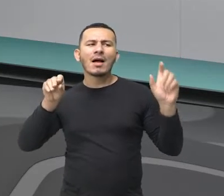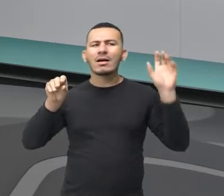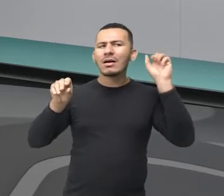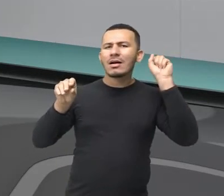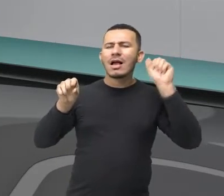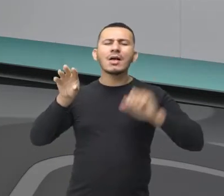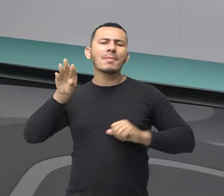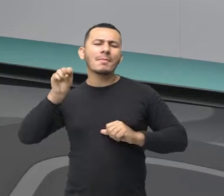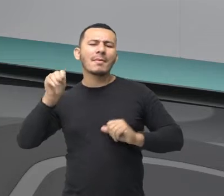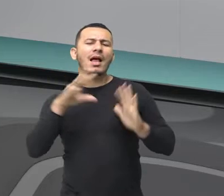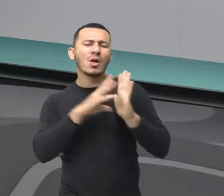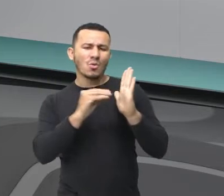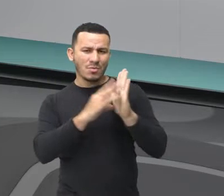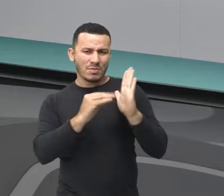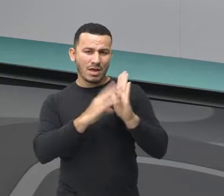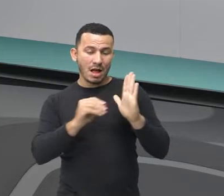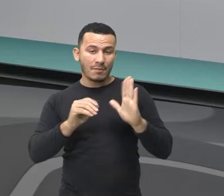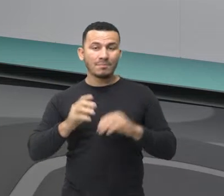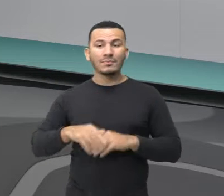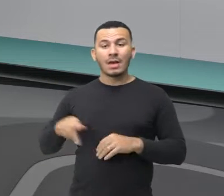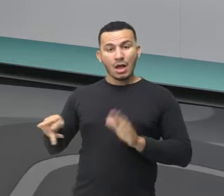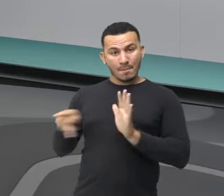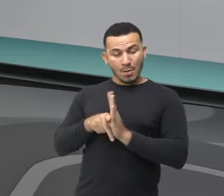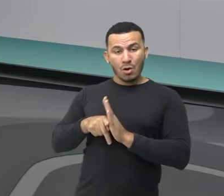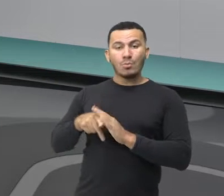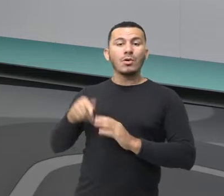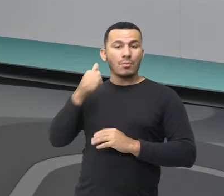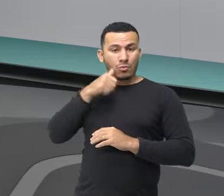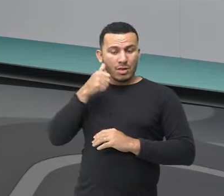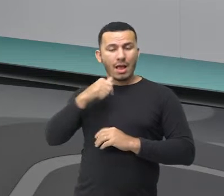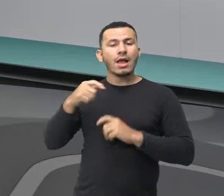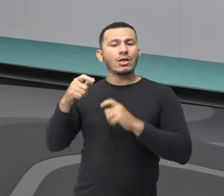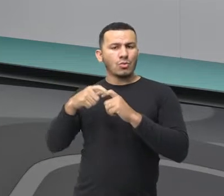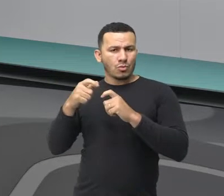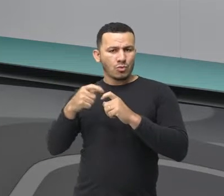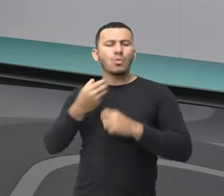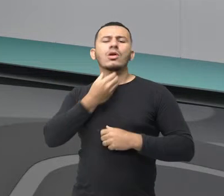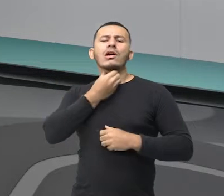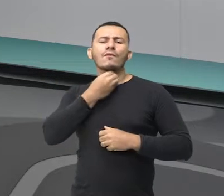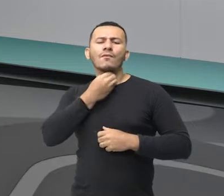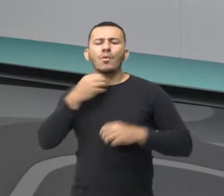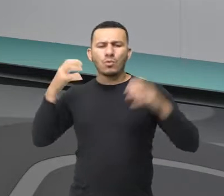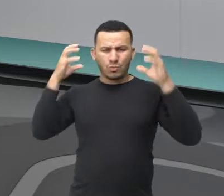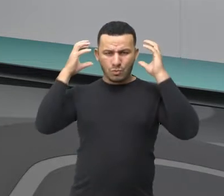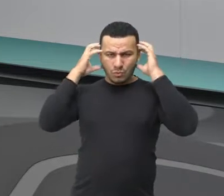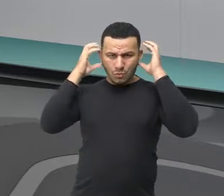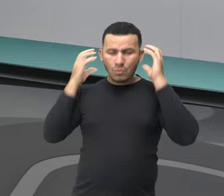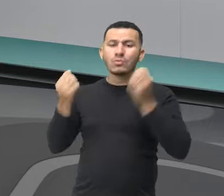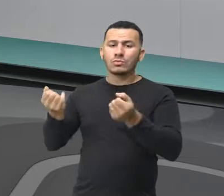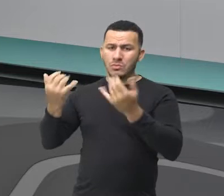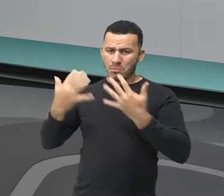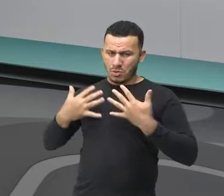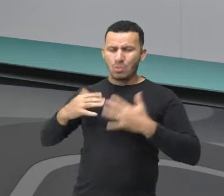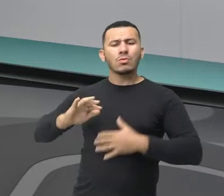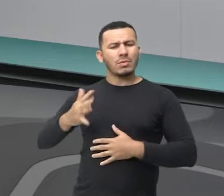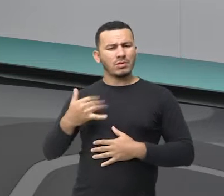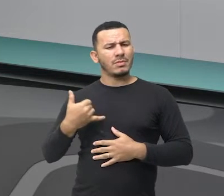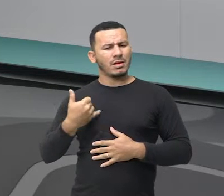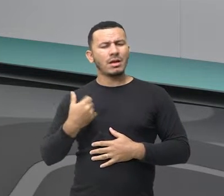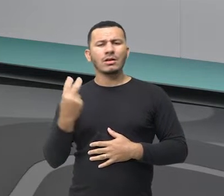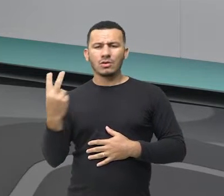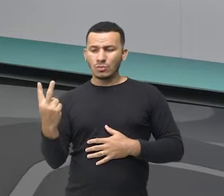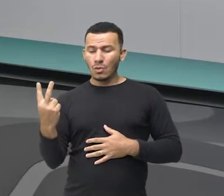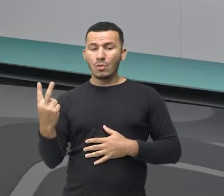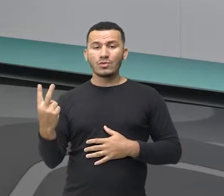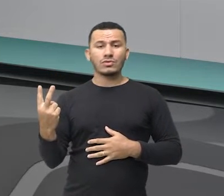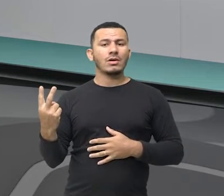esse texto, né, essa é uma informação de uma fonoaudióloga, por volta ali de 2 anos e mais alguma coisa, se